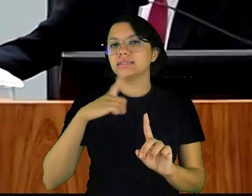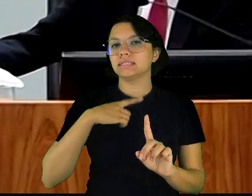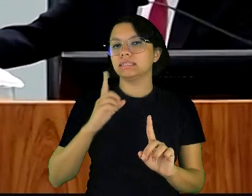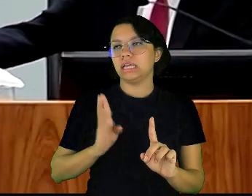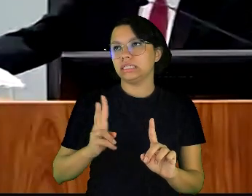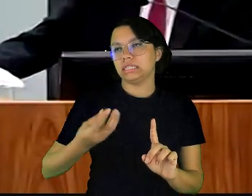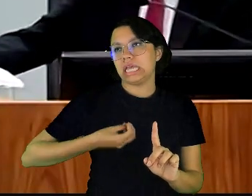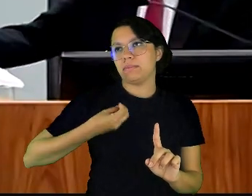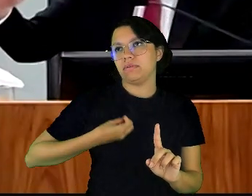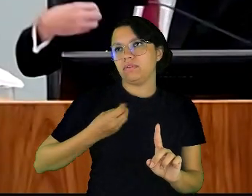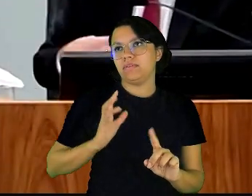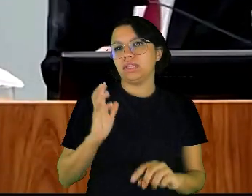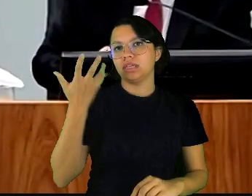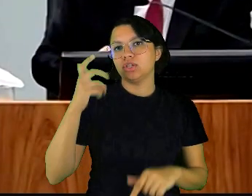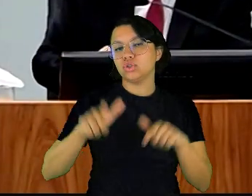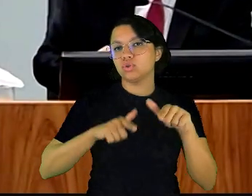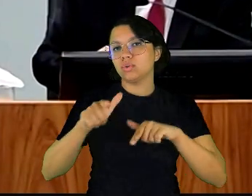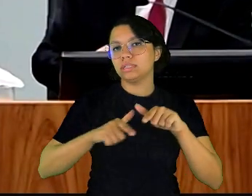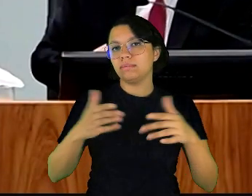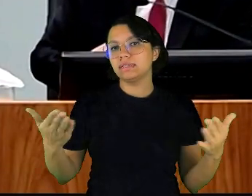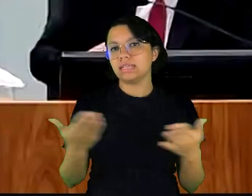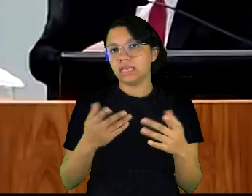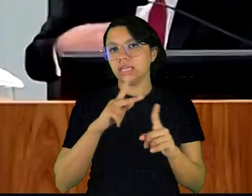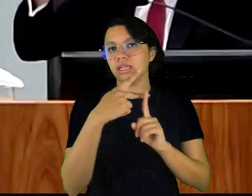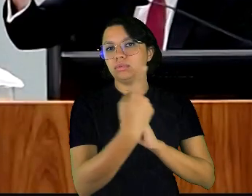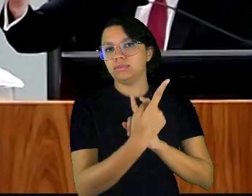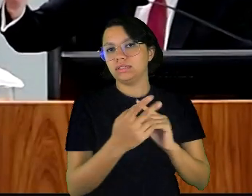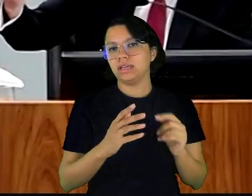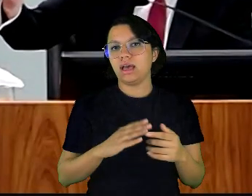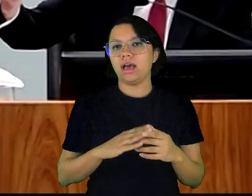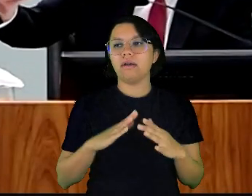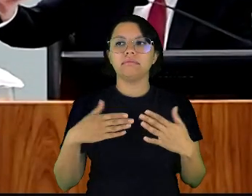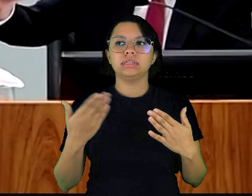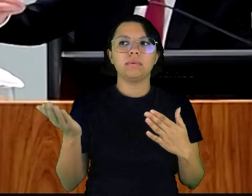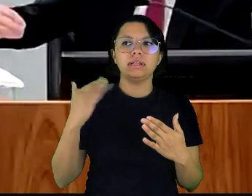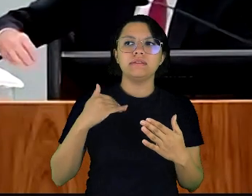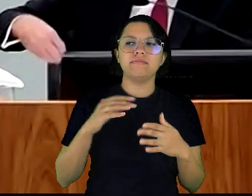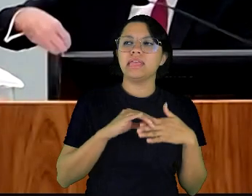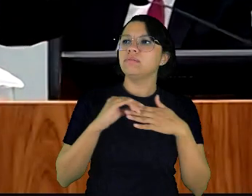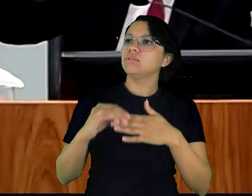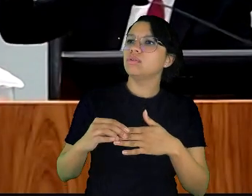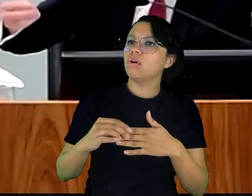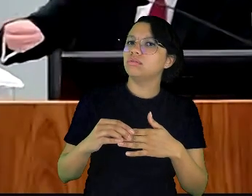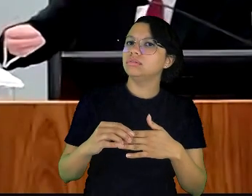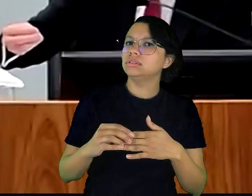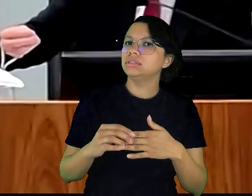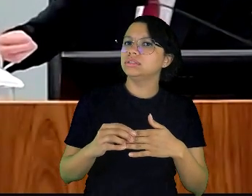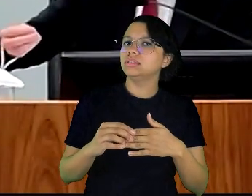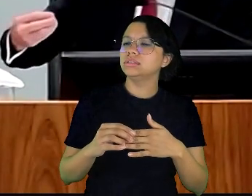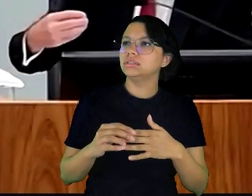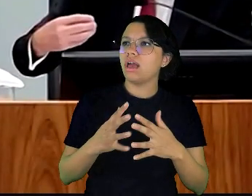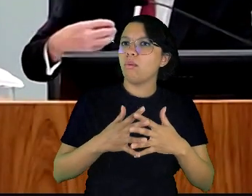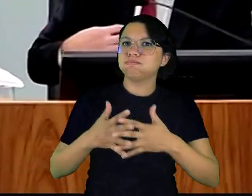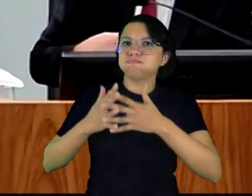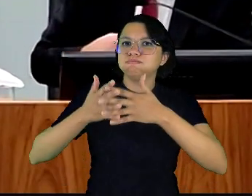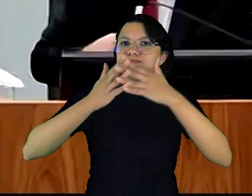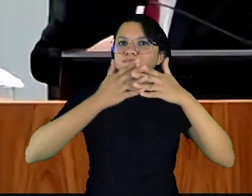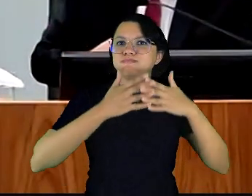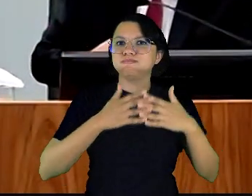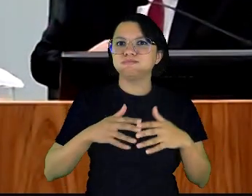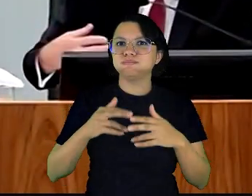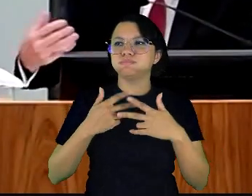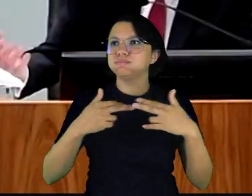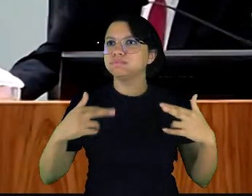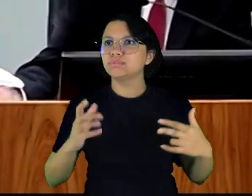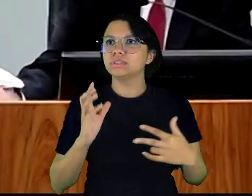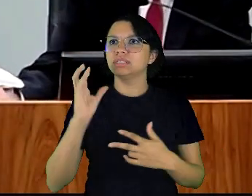das decisões trabalhistas aqui no Previdenciário. E aí ele veio e trouxe um caminhão de coisas, de decisões